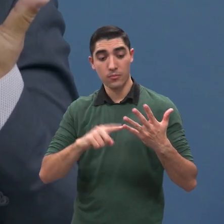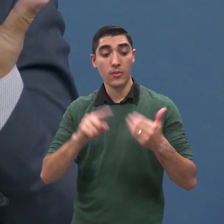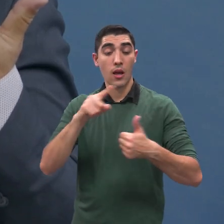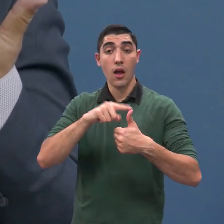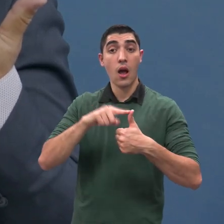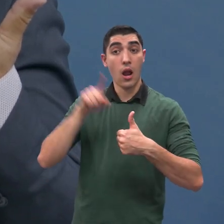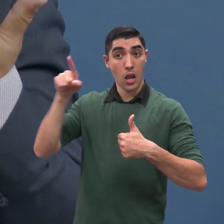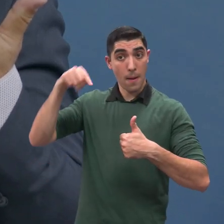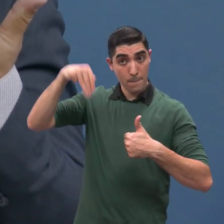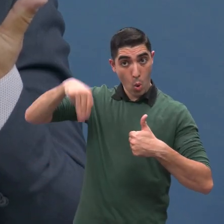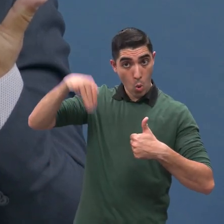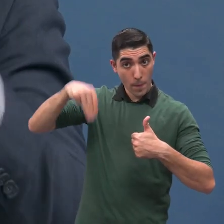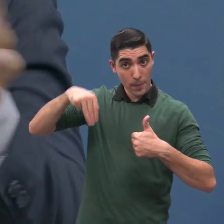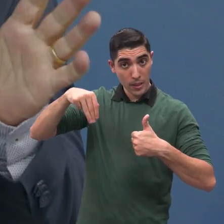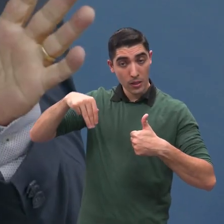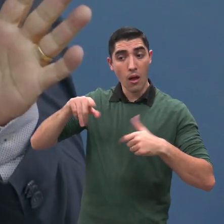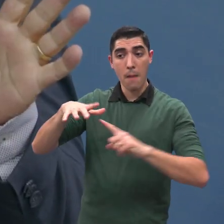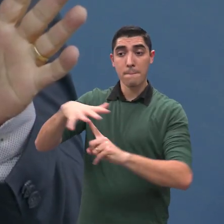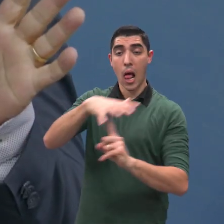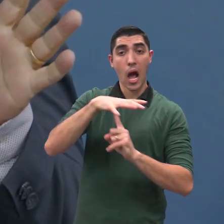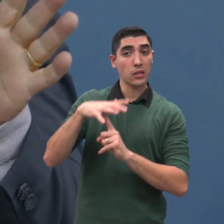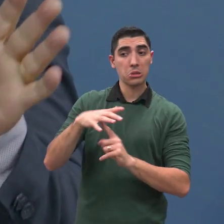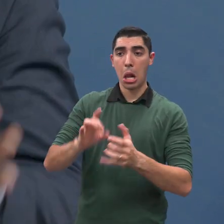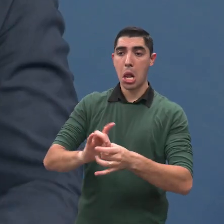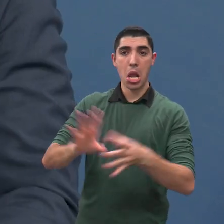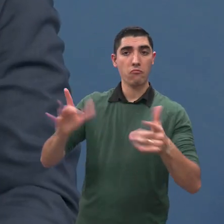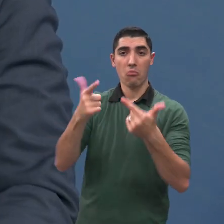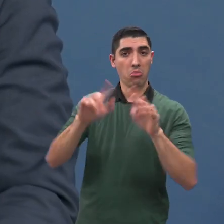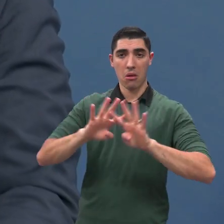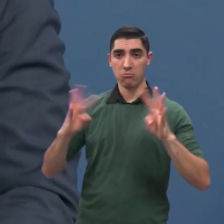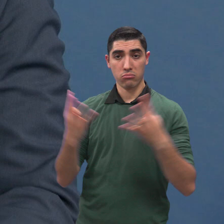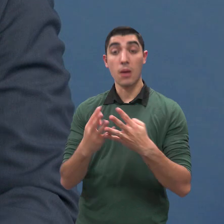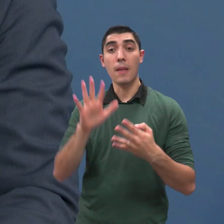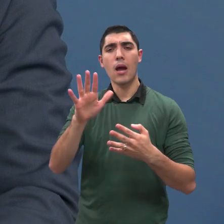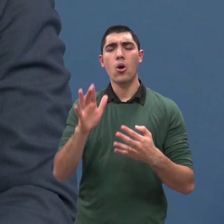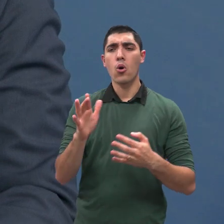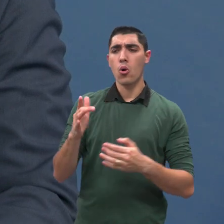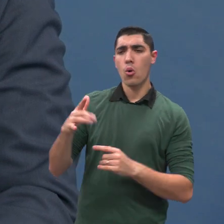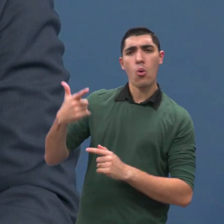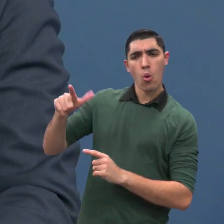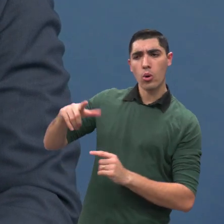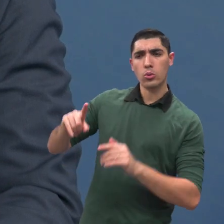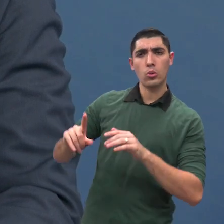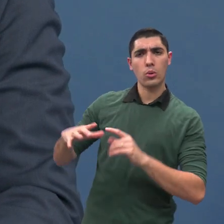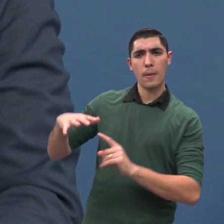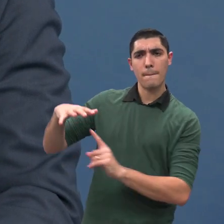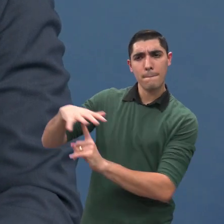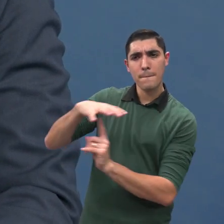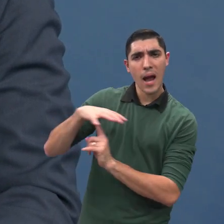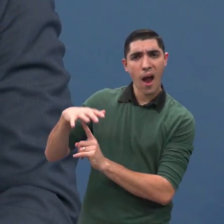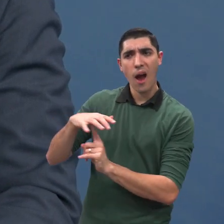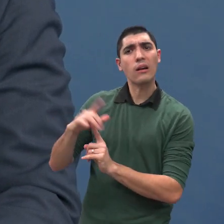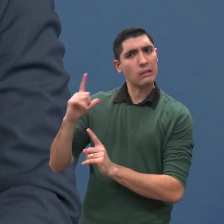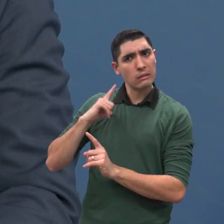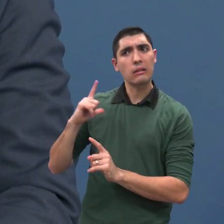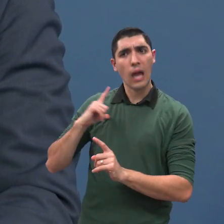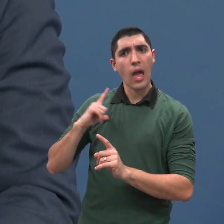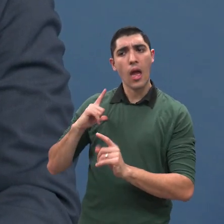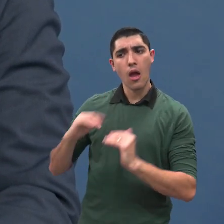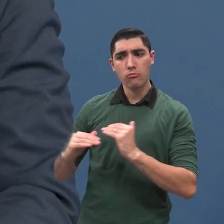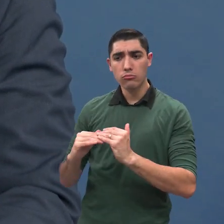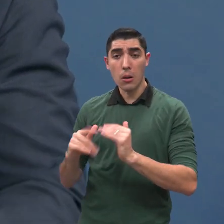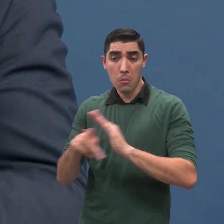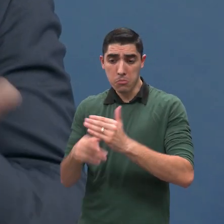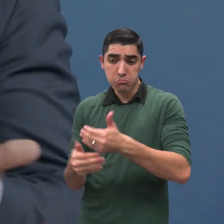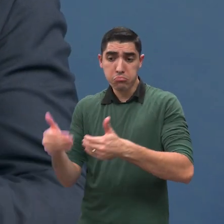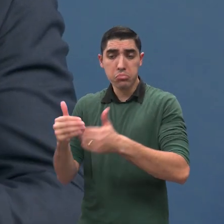Morumbi não tem grade, nenhuma, é uma praça, né? Agora, os outros parques, eles têm grade baixa, assim como o Santos Dumont. Não tem grade alta. E